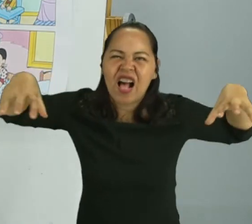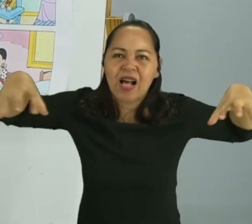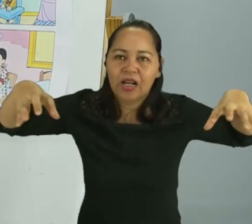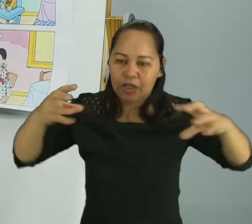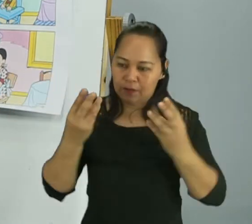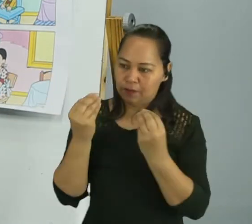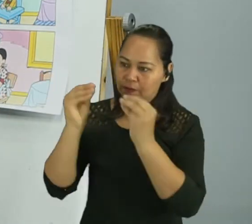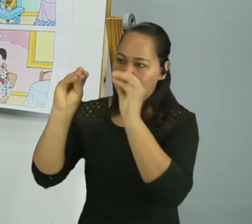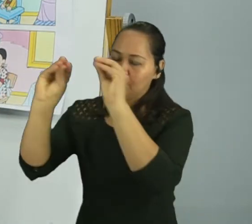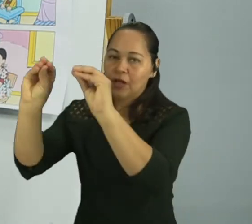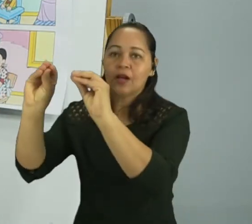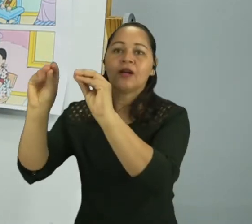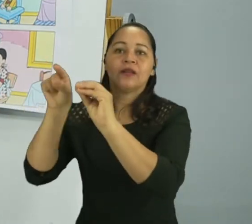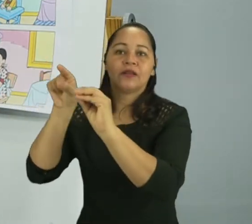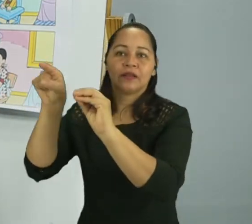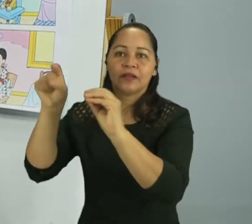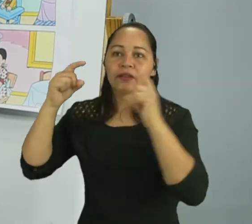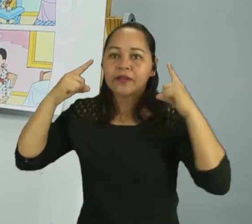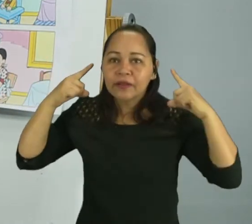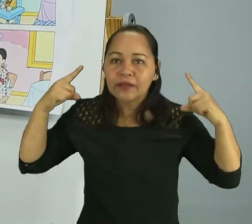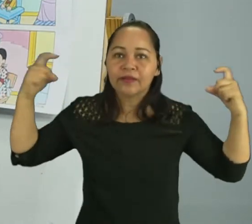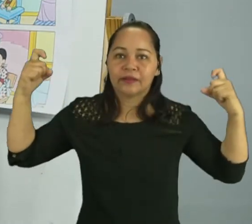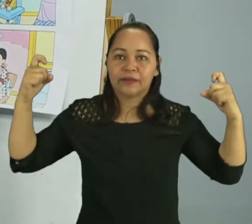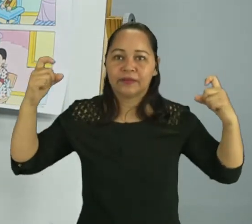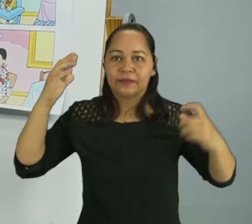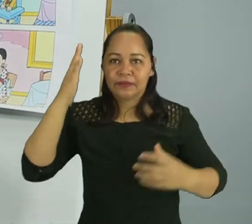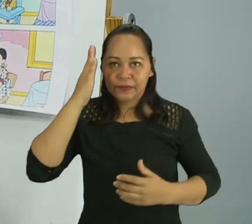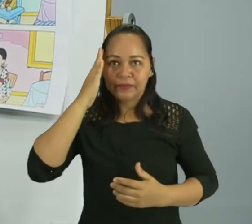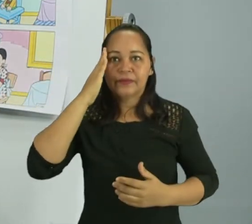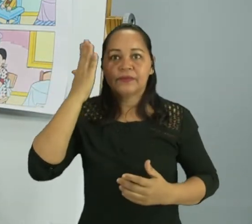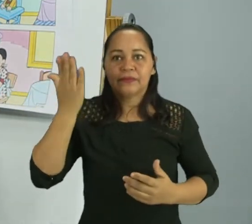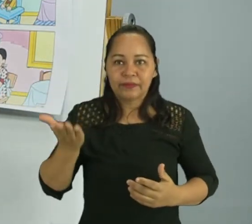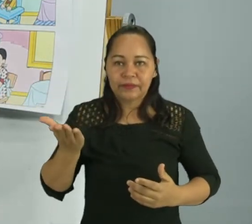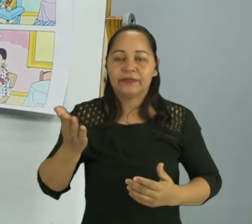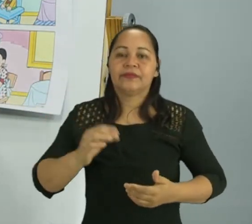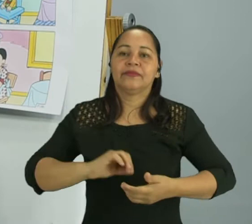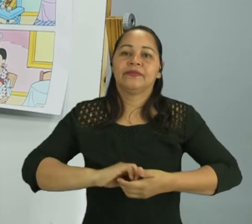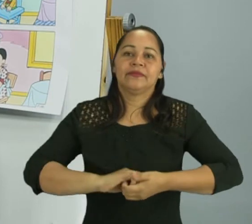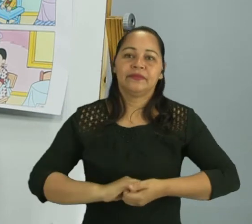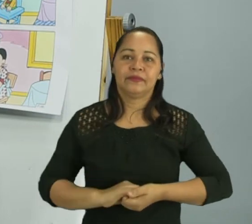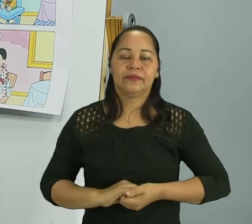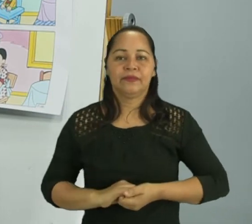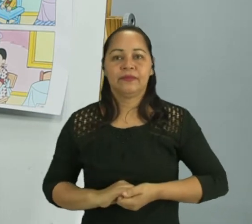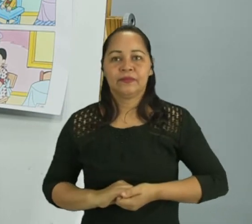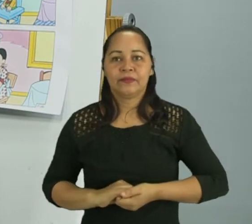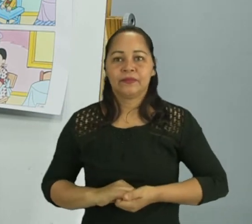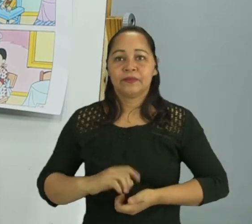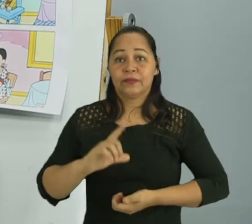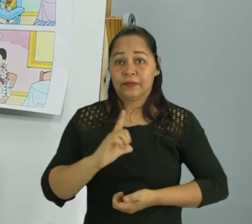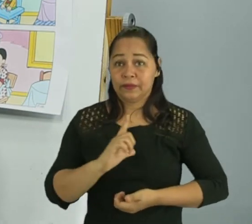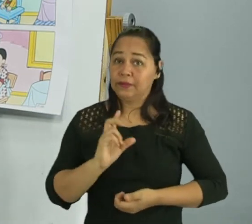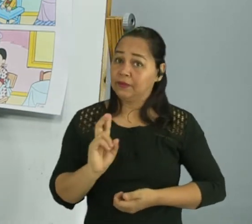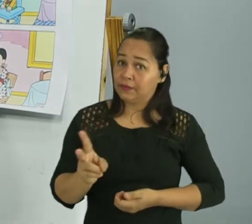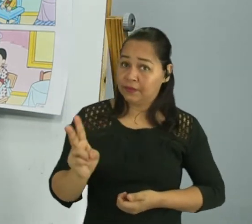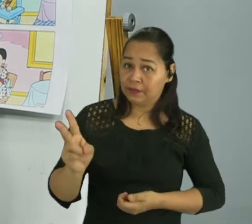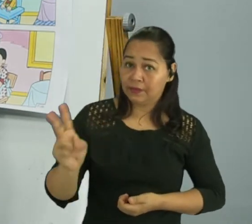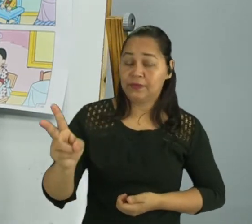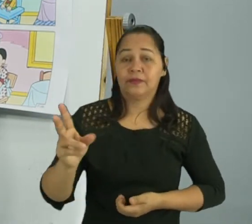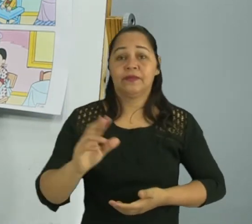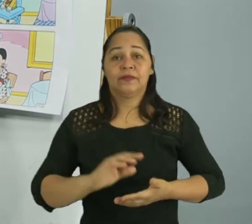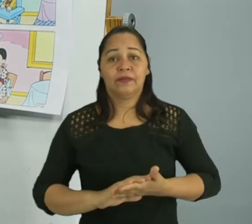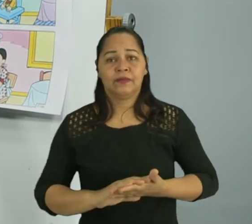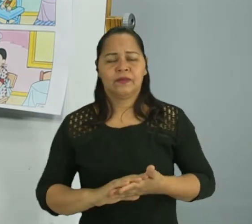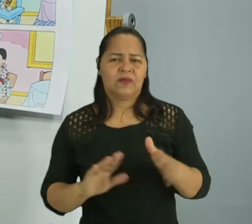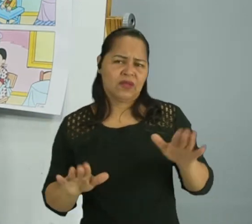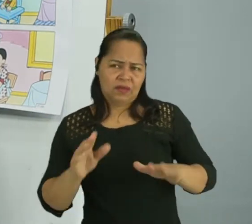quê? Quadrinhos. Uma história em quadrinhos, sem quadrinhos não tem como, ok? E